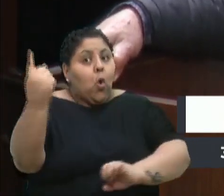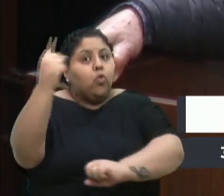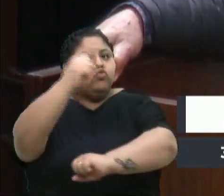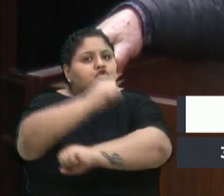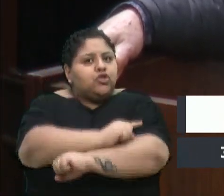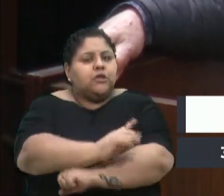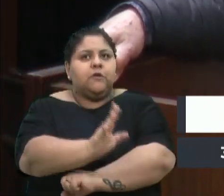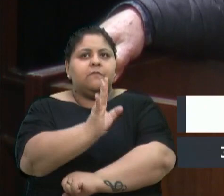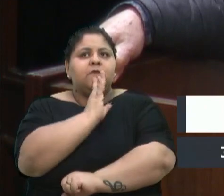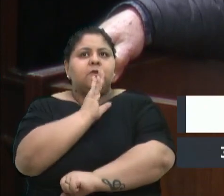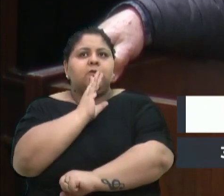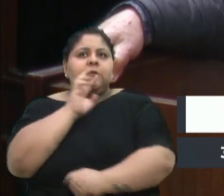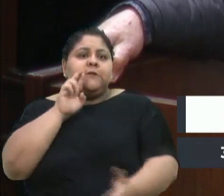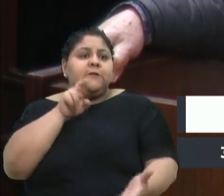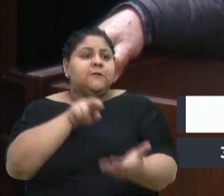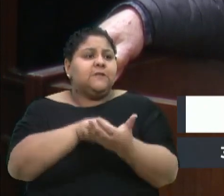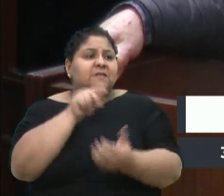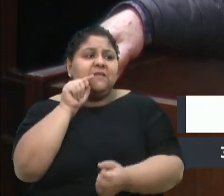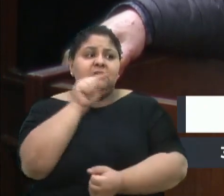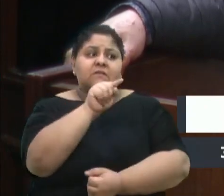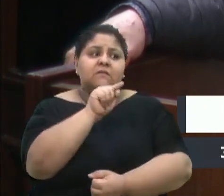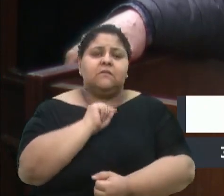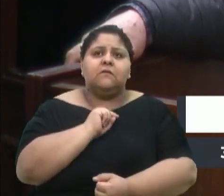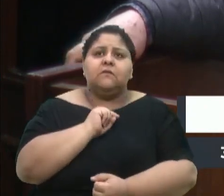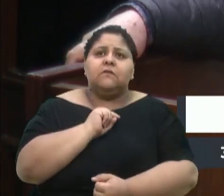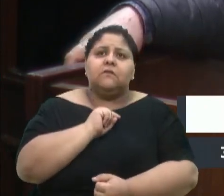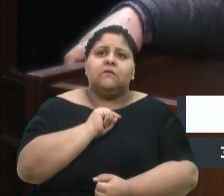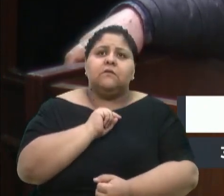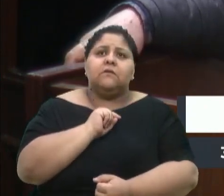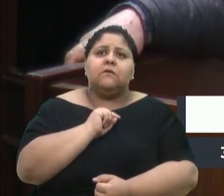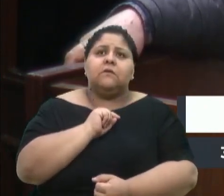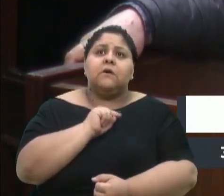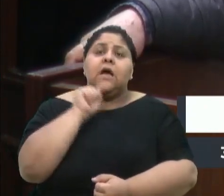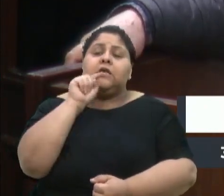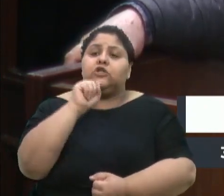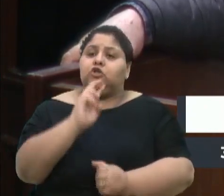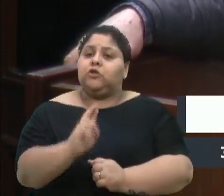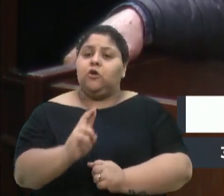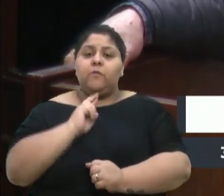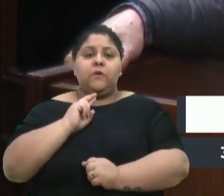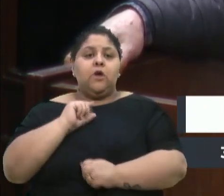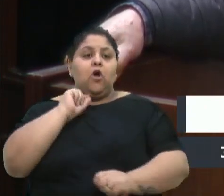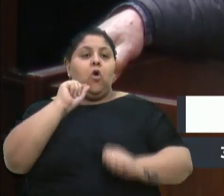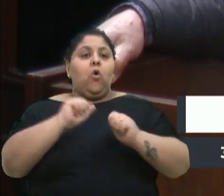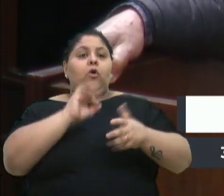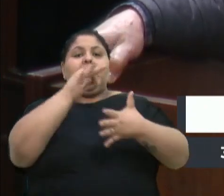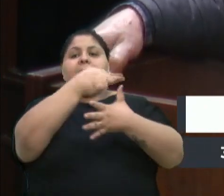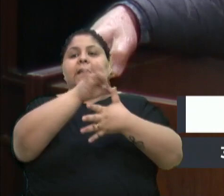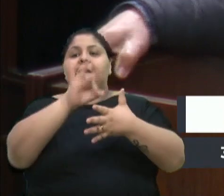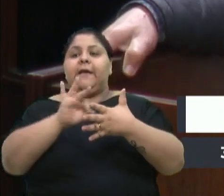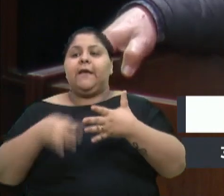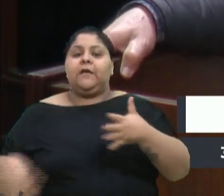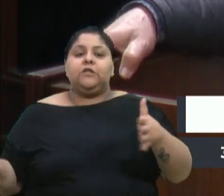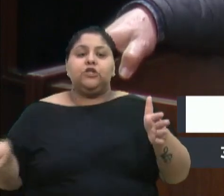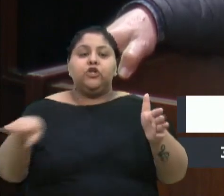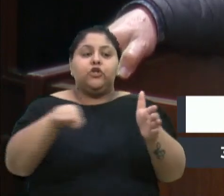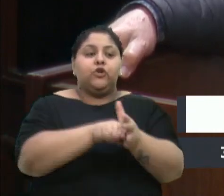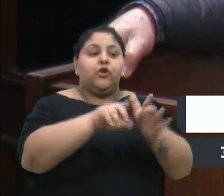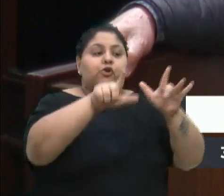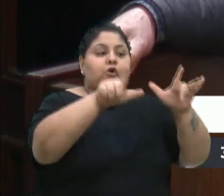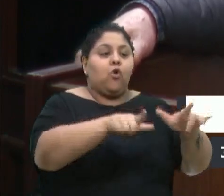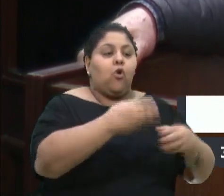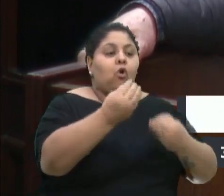lá. Mas a senhora não me respondeu qual é o critério, quando a senhora chega na propriedade, que a senhora avalia a